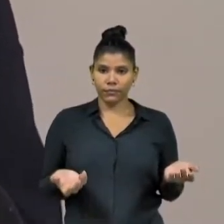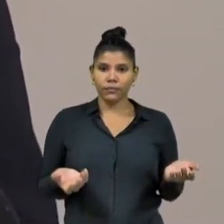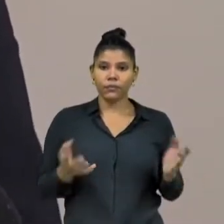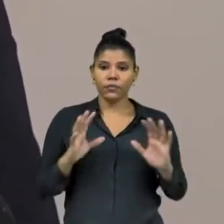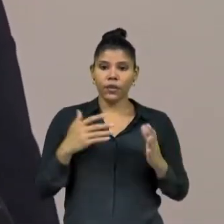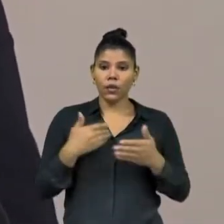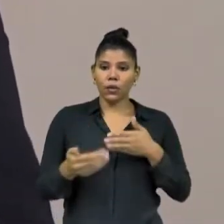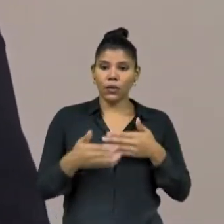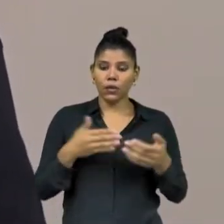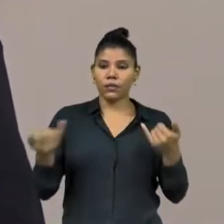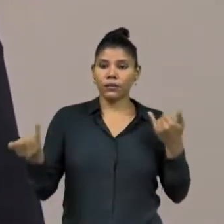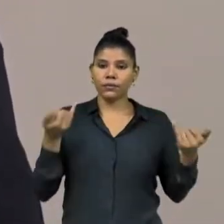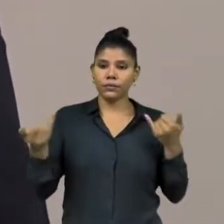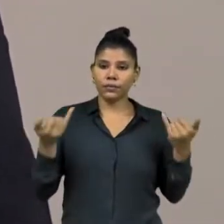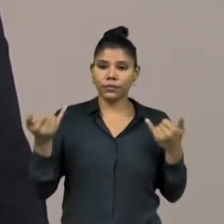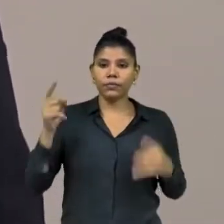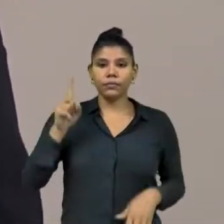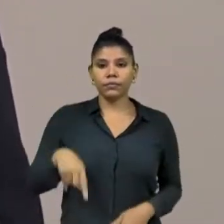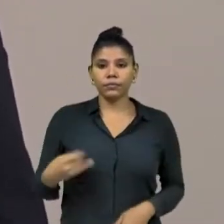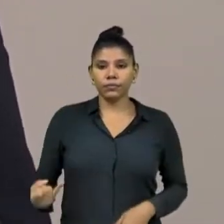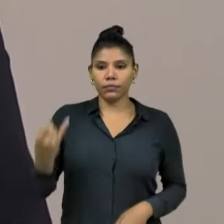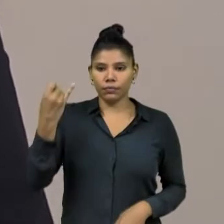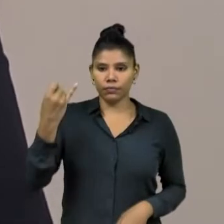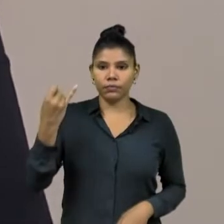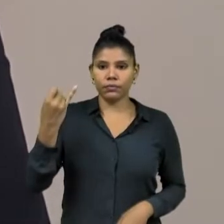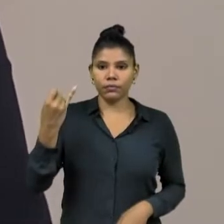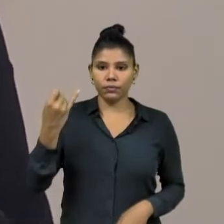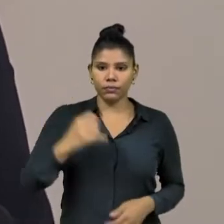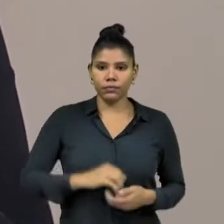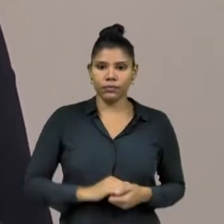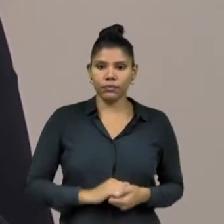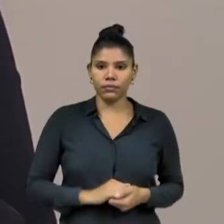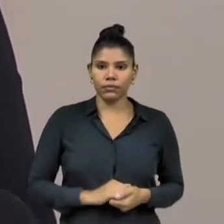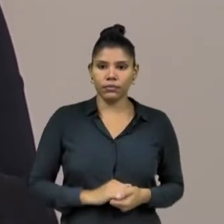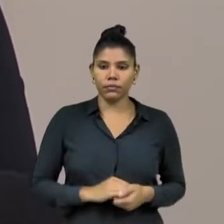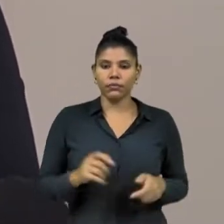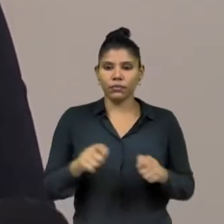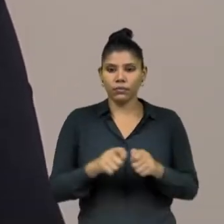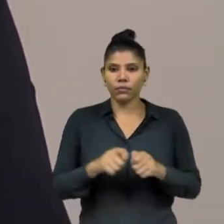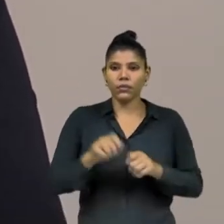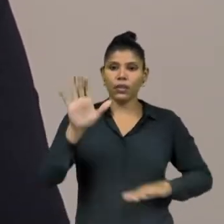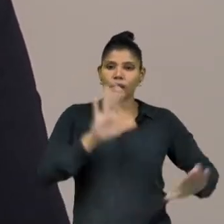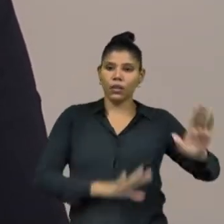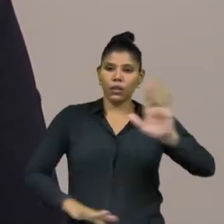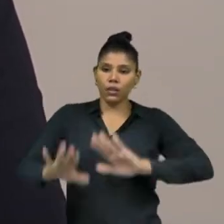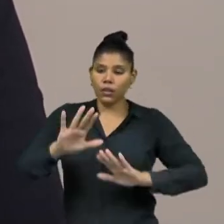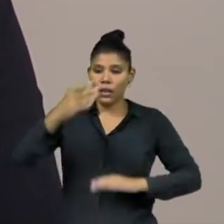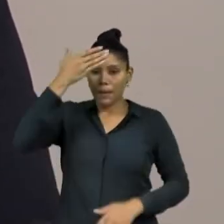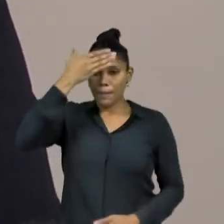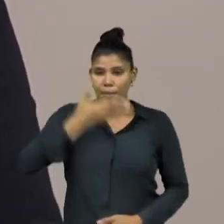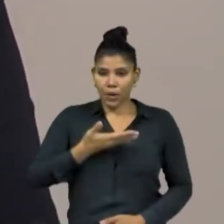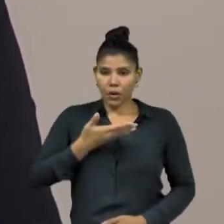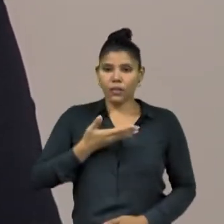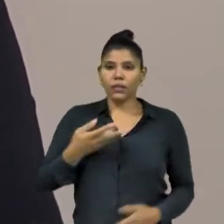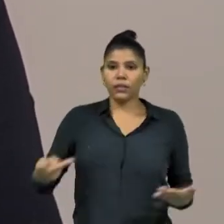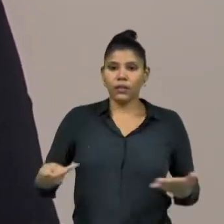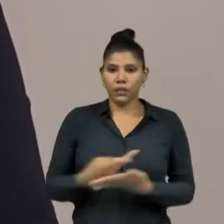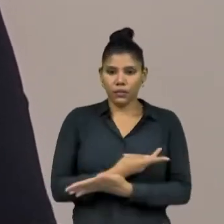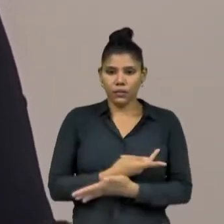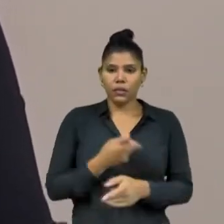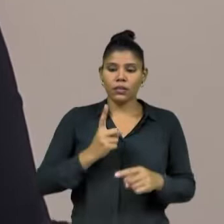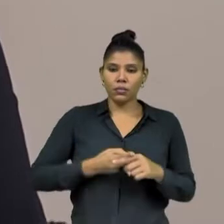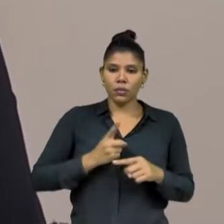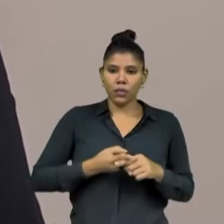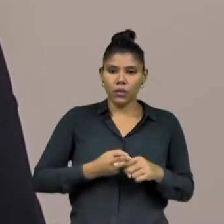informação, testemunha, é importante que se cerque de todos os cuidados e todas as comprovações de que esse assédio está acontecendo, porque caso